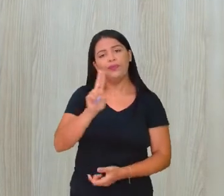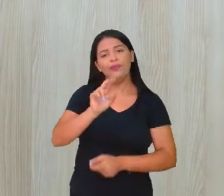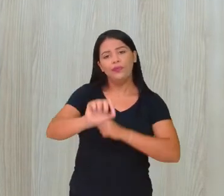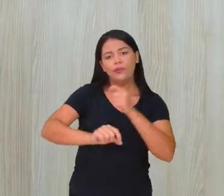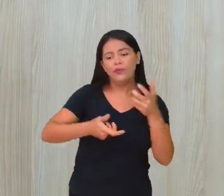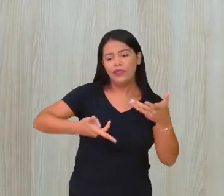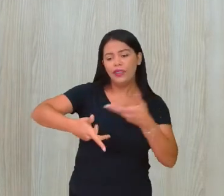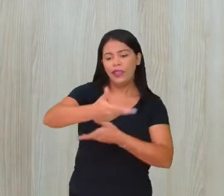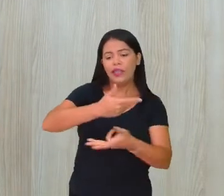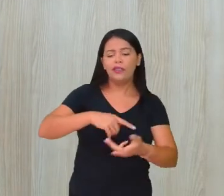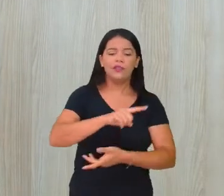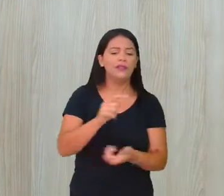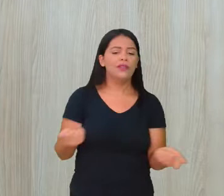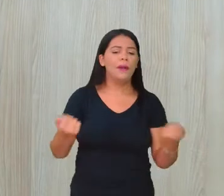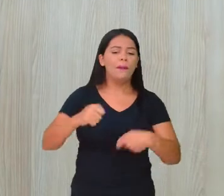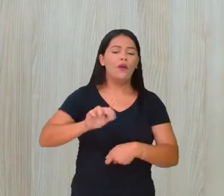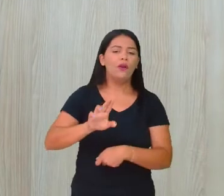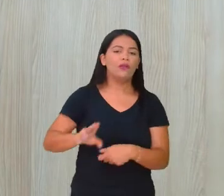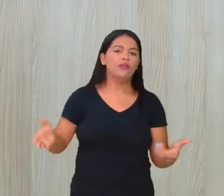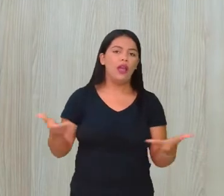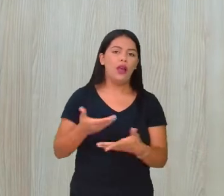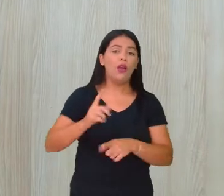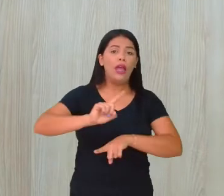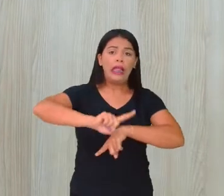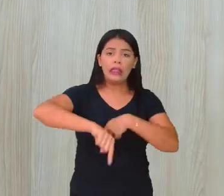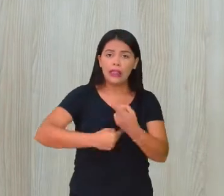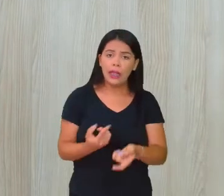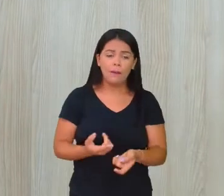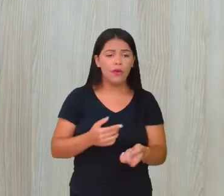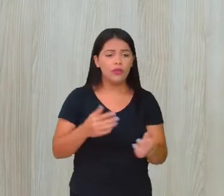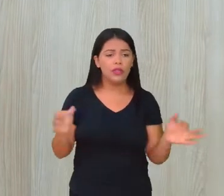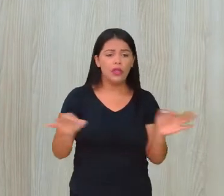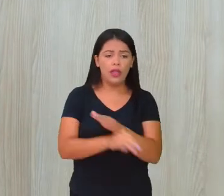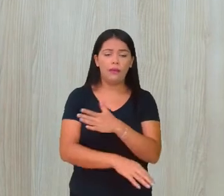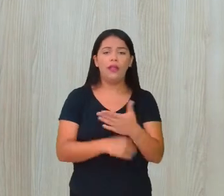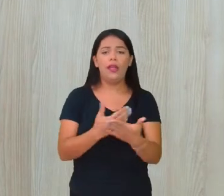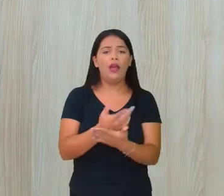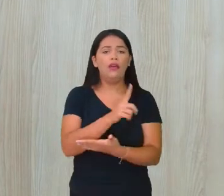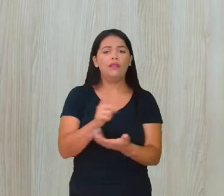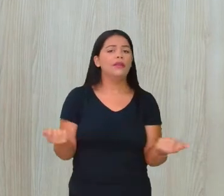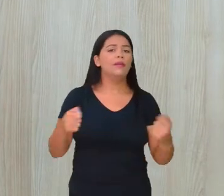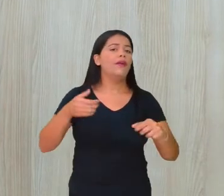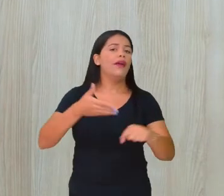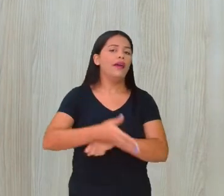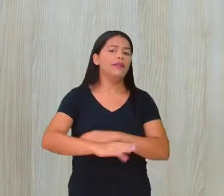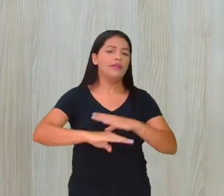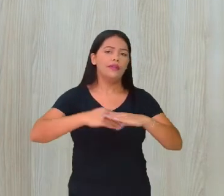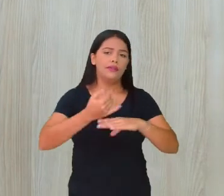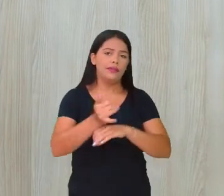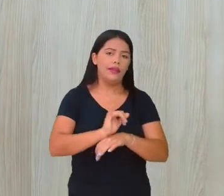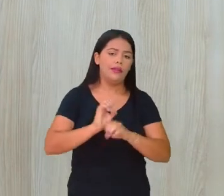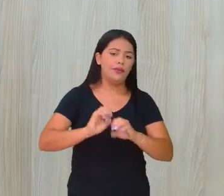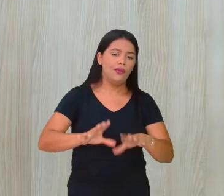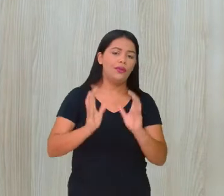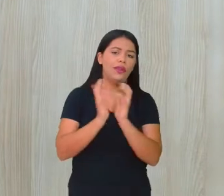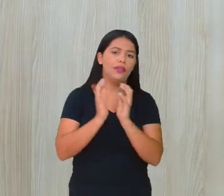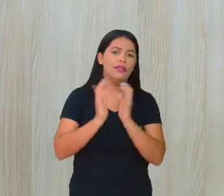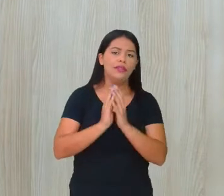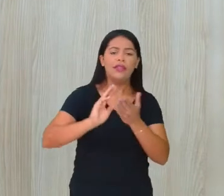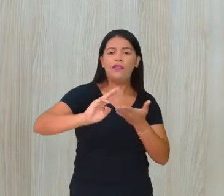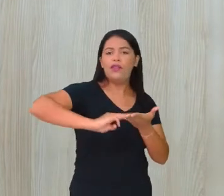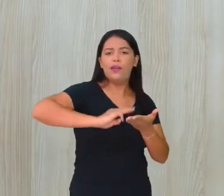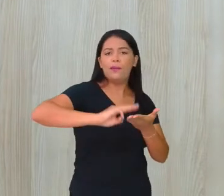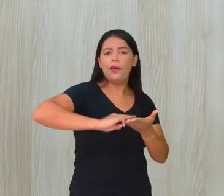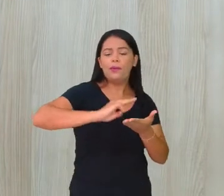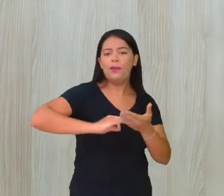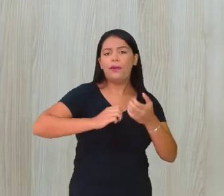no momento em que ela passa, vocês sempre podem acessar o nosso canal Educa Recife e deixar lá seu comentário, tá? Então, qualquer coisa, joguem aqui